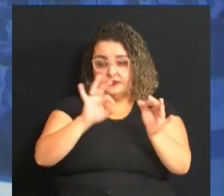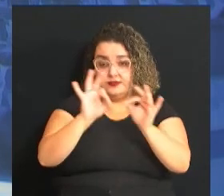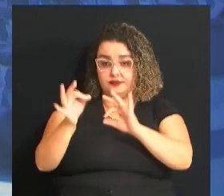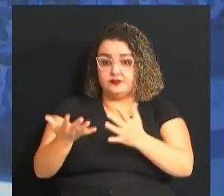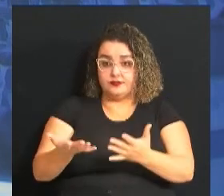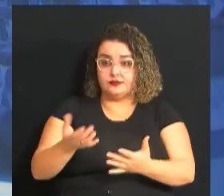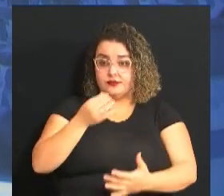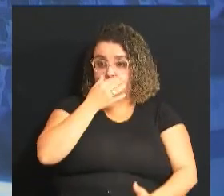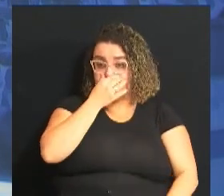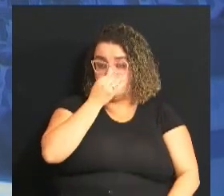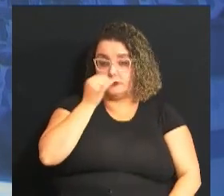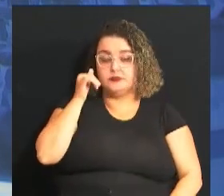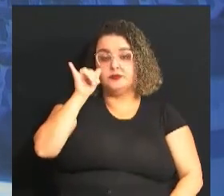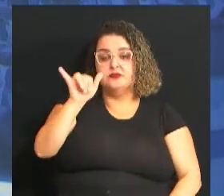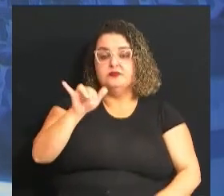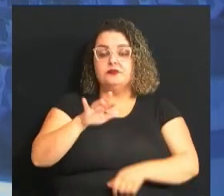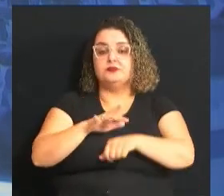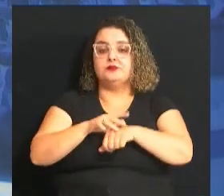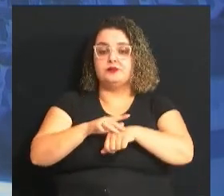essa doença?